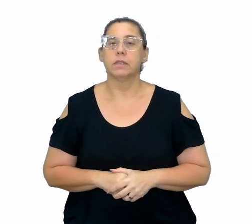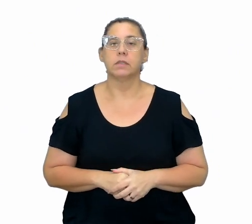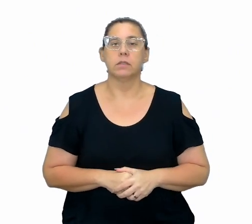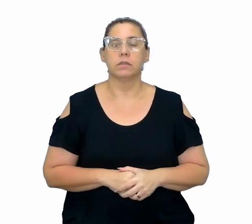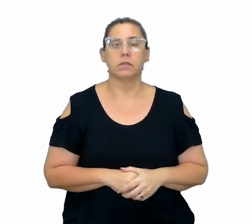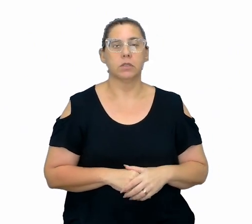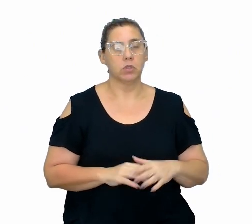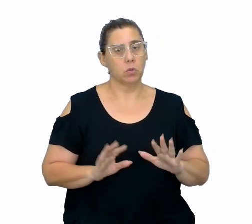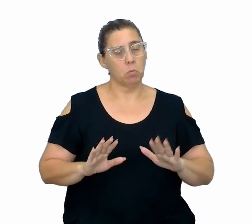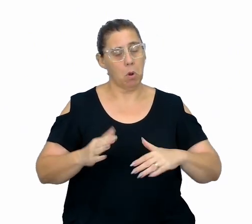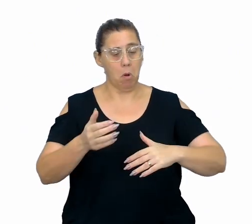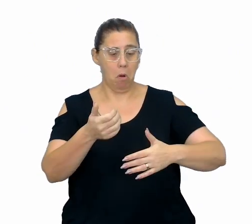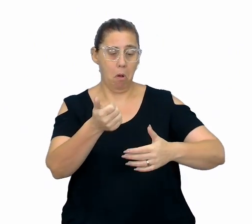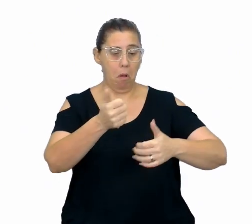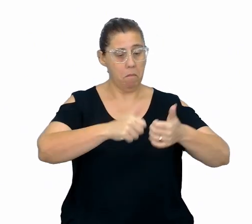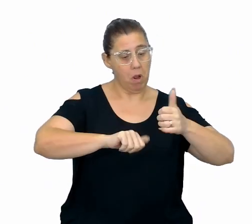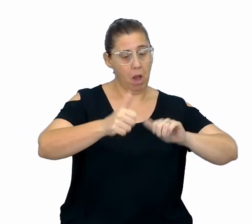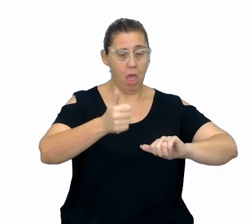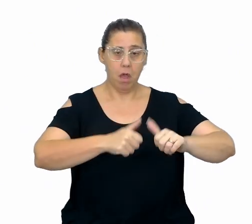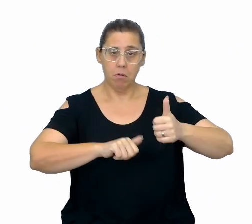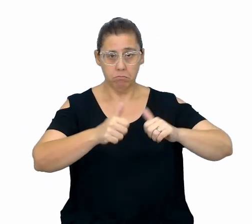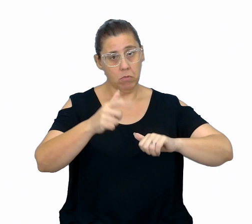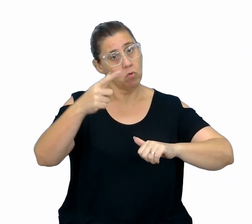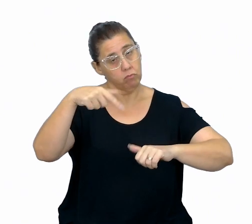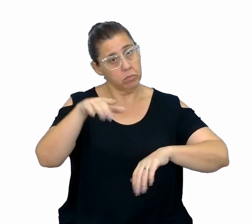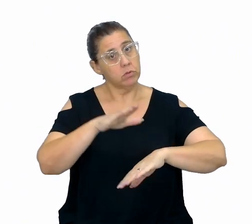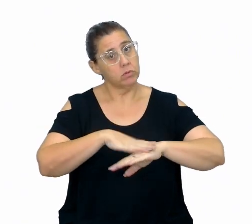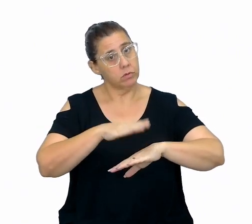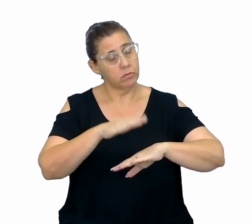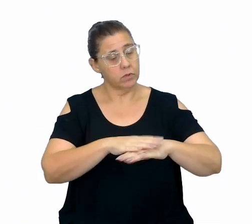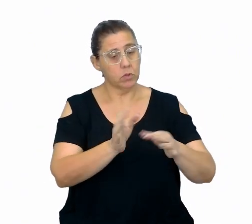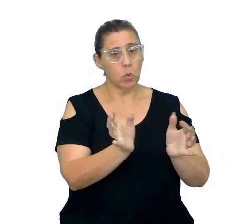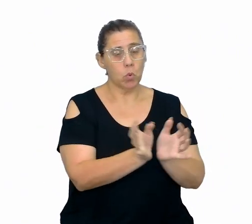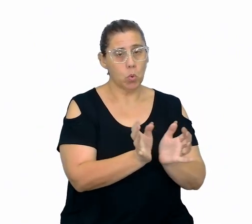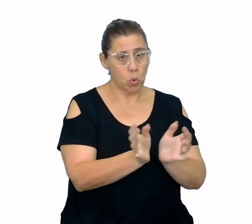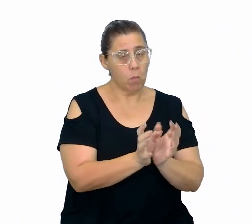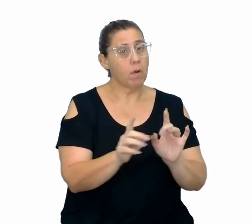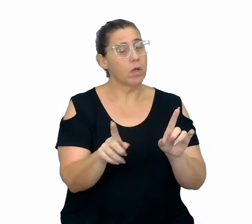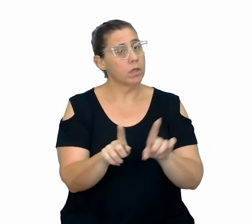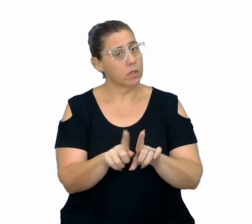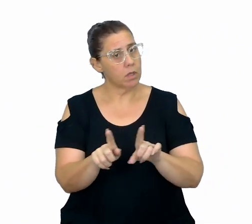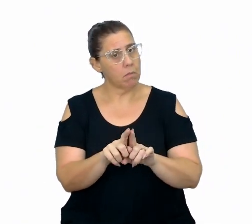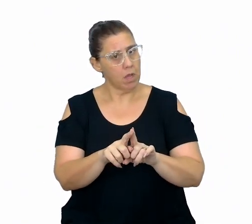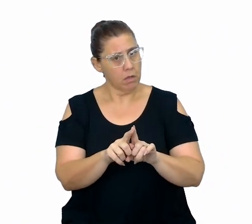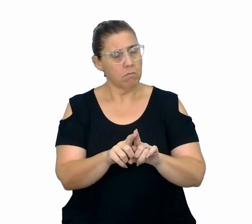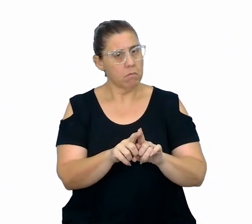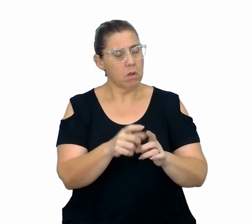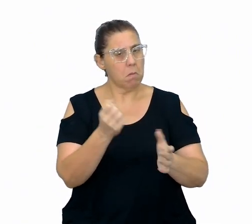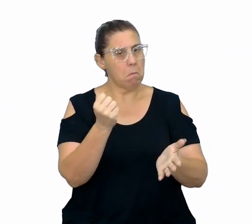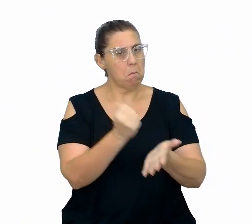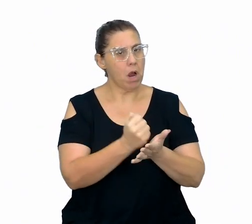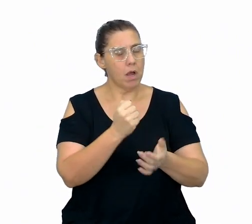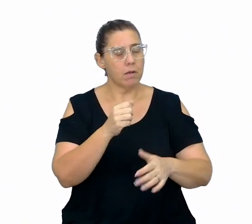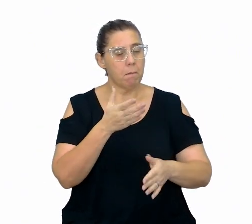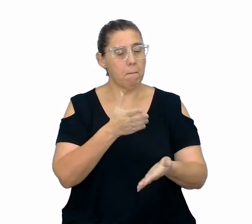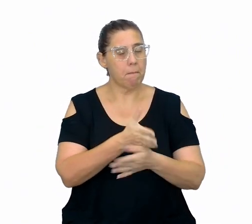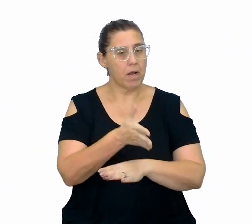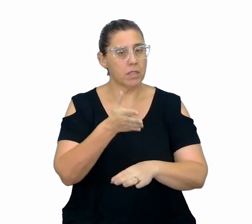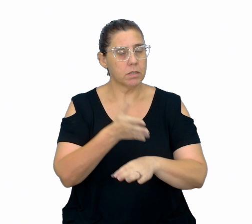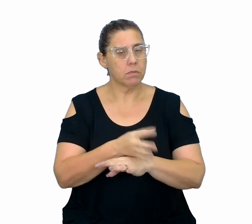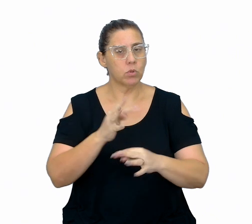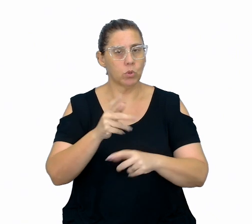Das eventuais avaliações que vocês optarem por fazer em suas turmas e, sobretudo, os registros sobre as participações dos